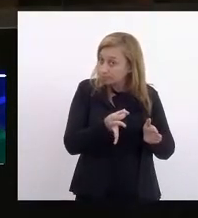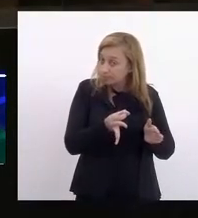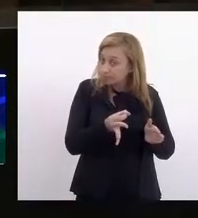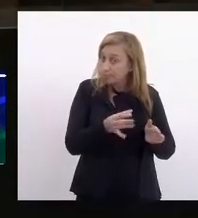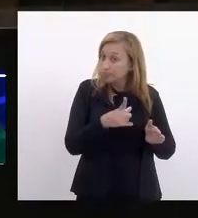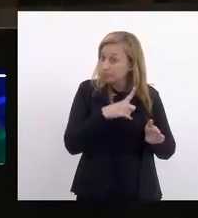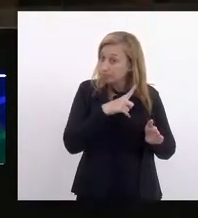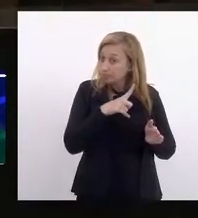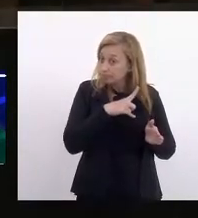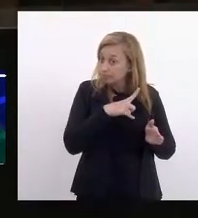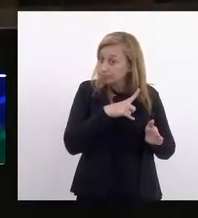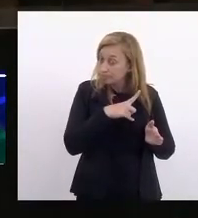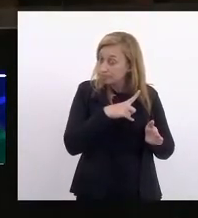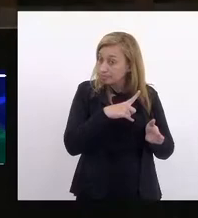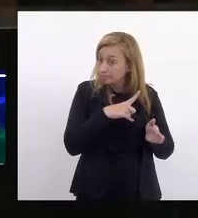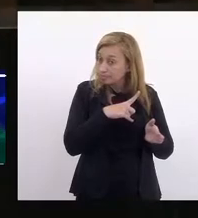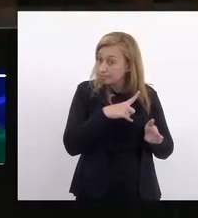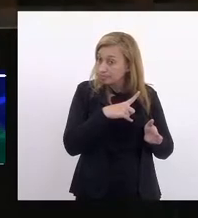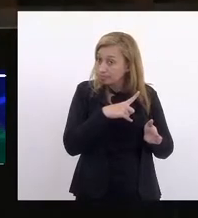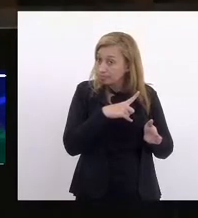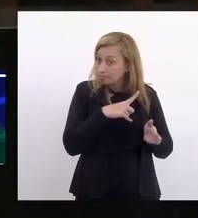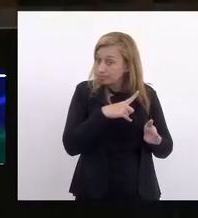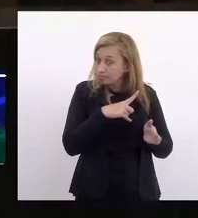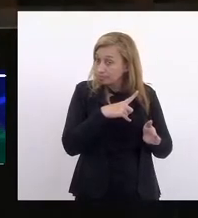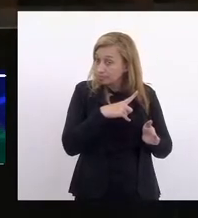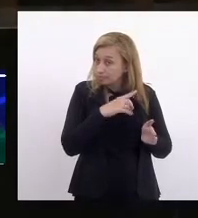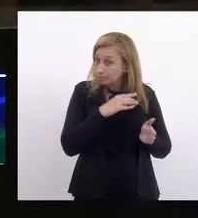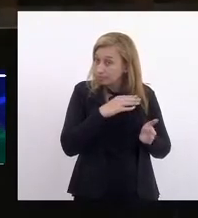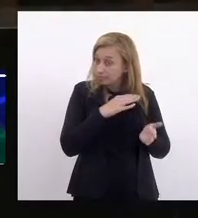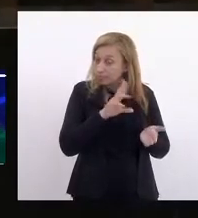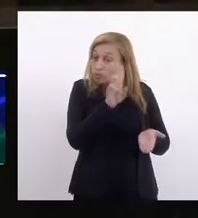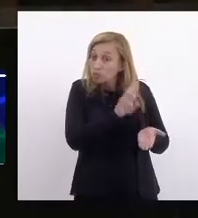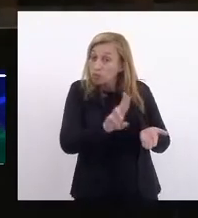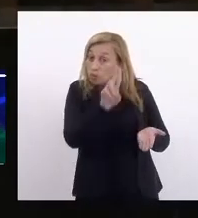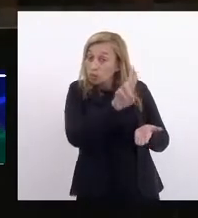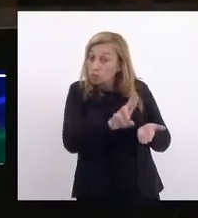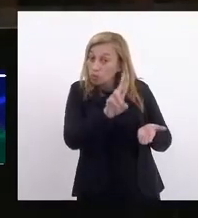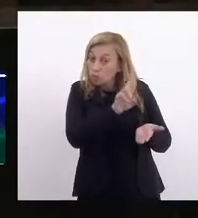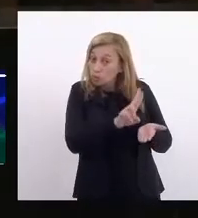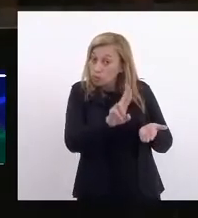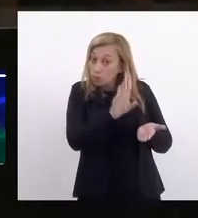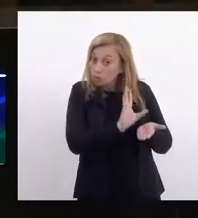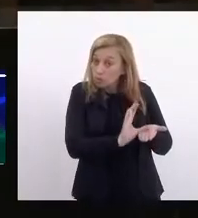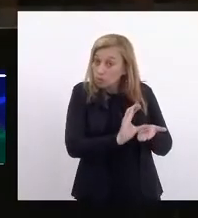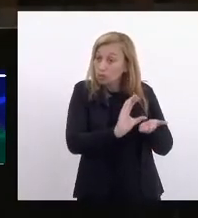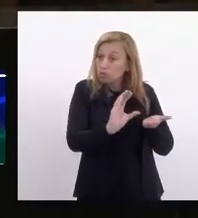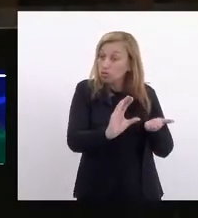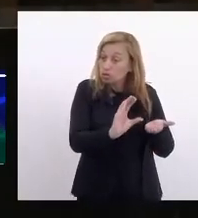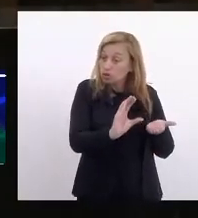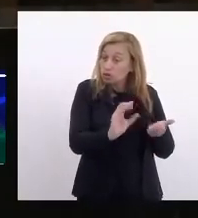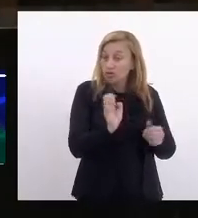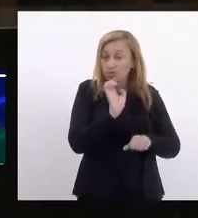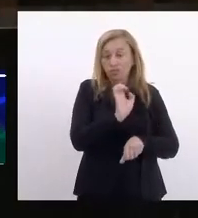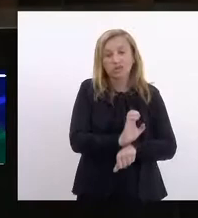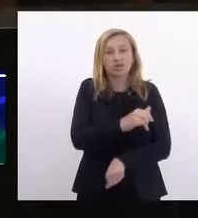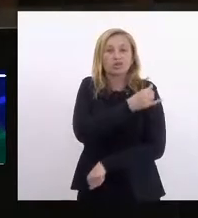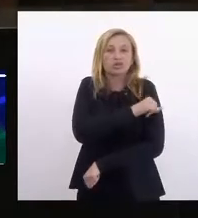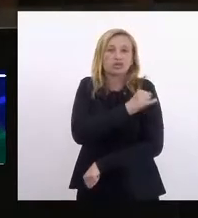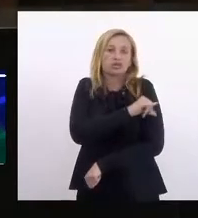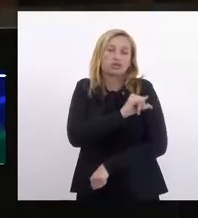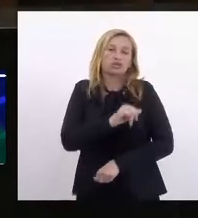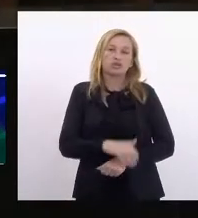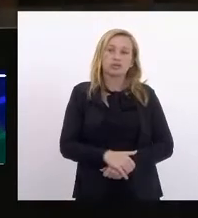que envolviam a farra dos benefícios fiscais no Estado do Rio de Janeiro. A